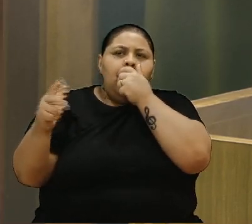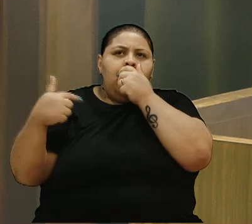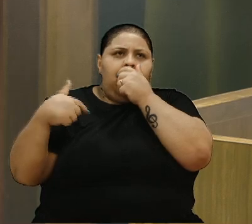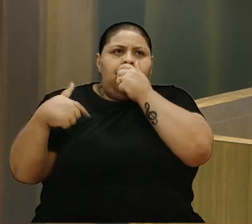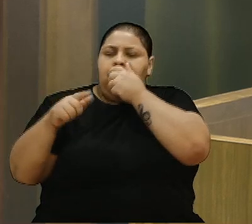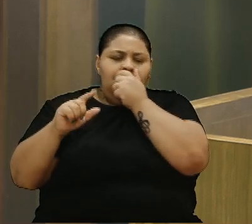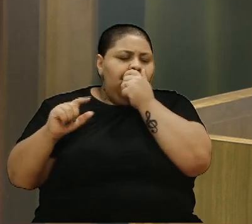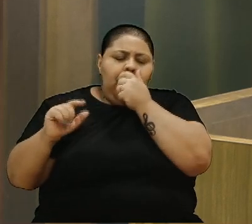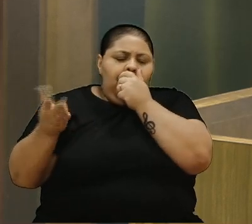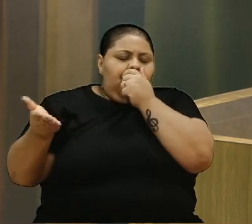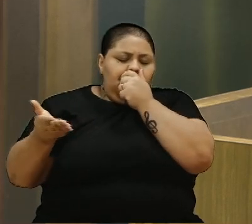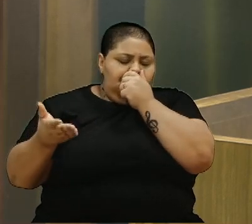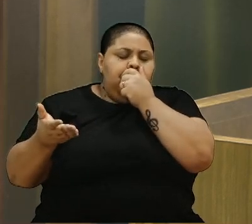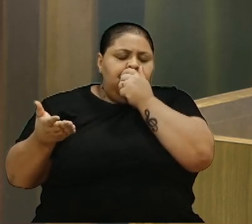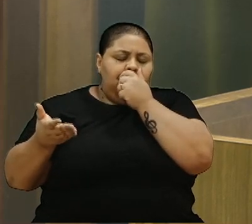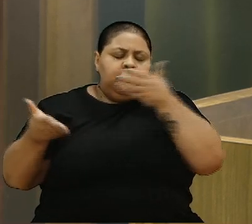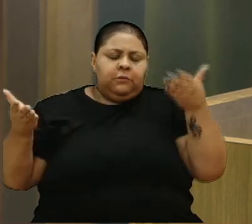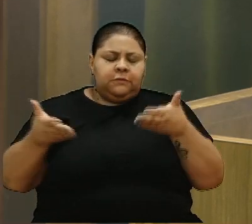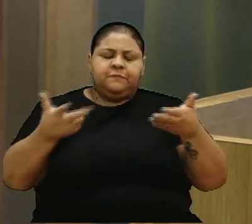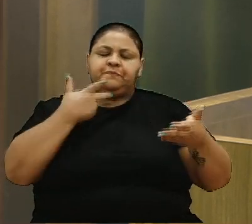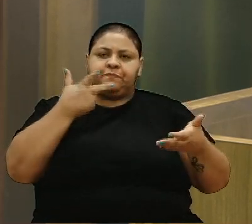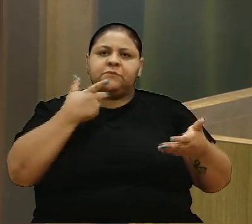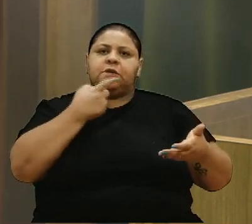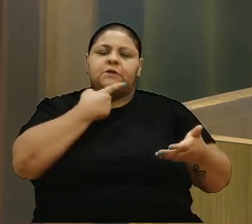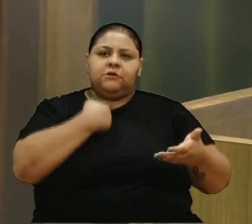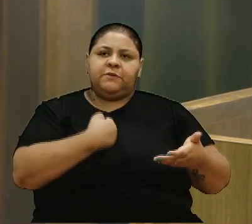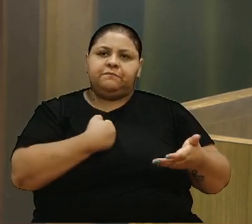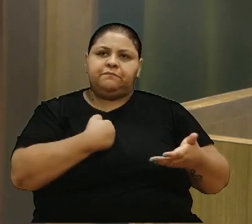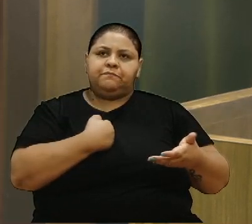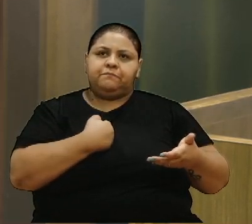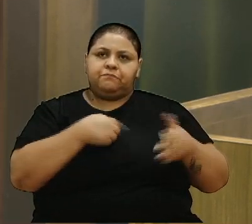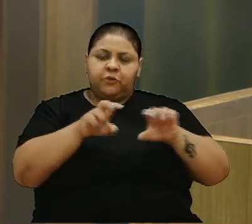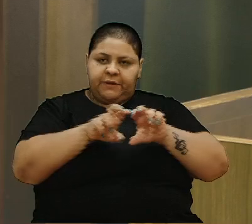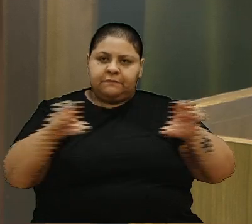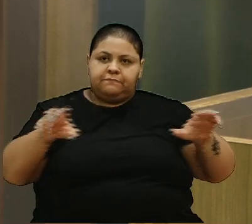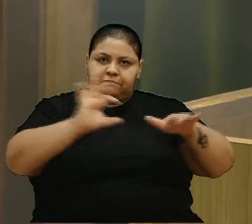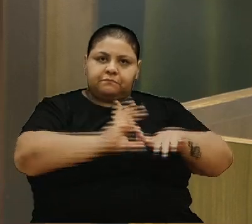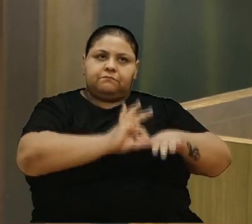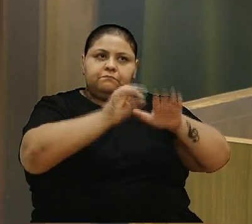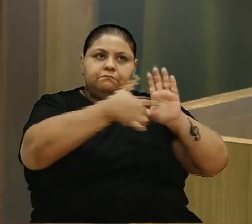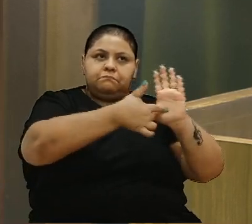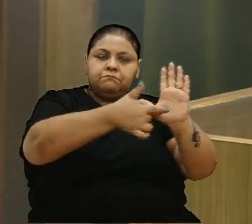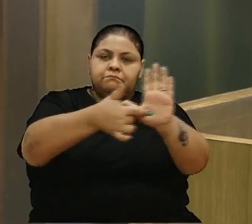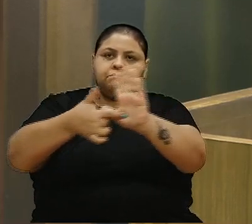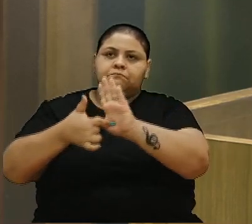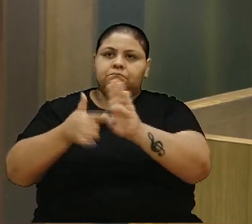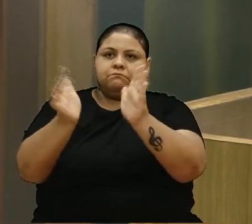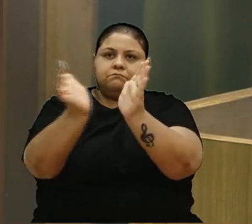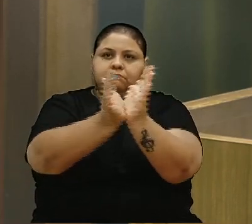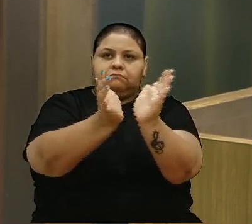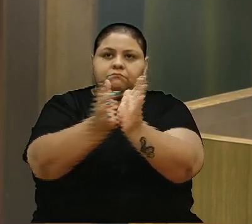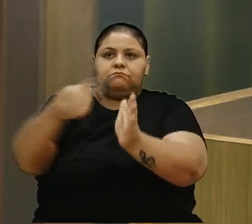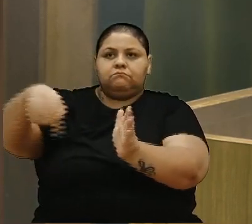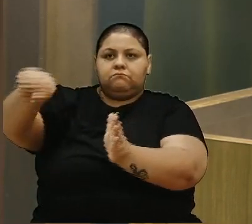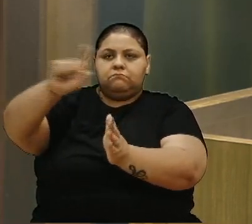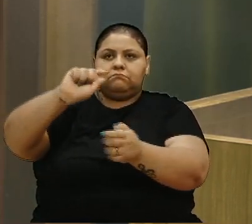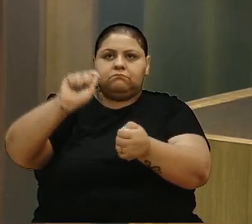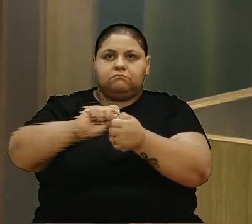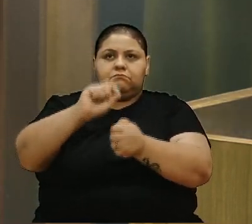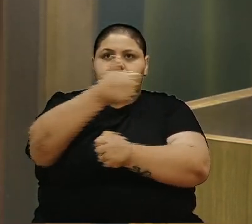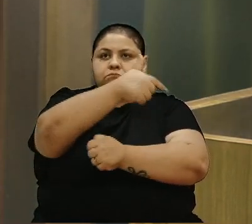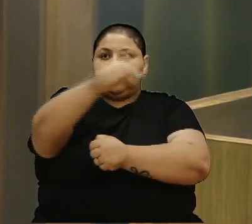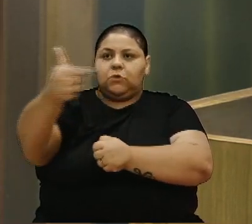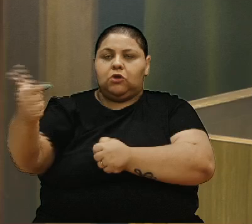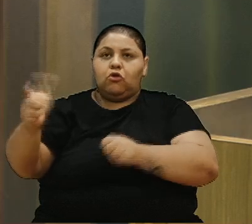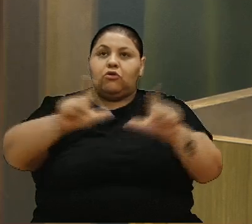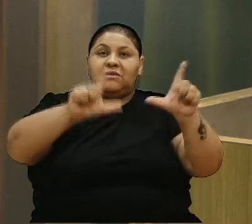já externei a minha vontade, enquanto presidente, para a mesa diretora, e vou apresentar isso para os colegas, que nós façamos outras